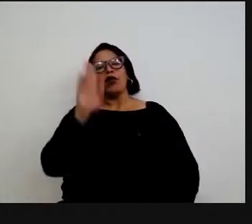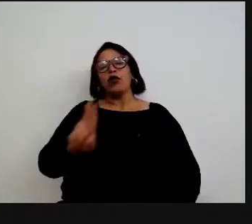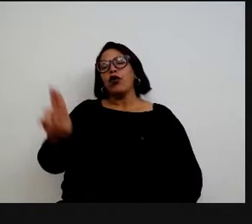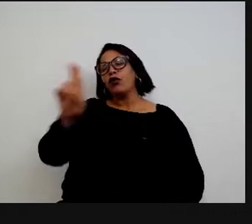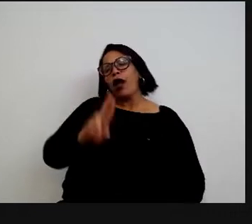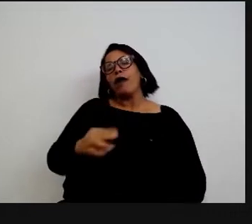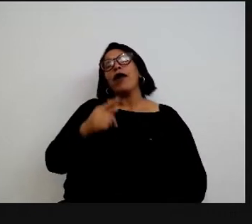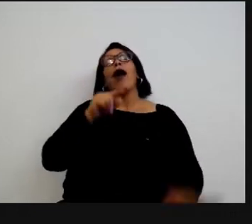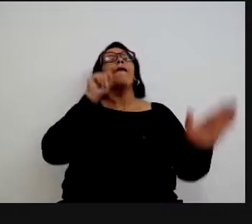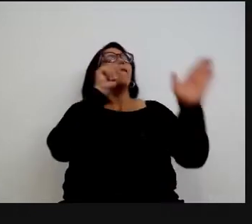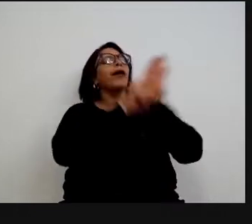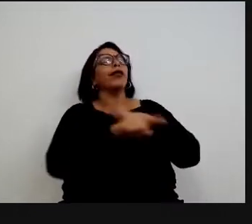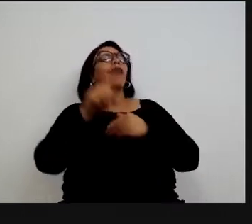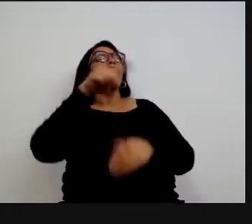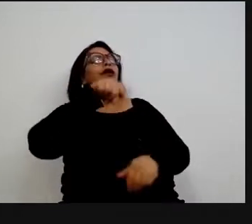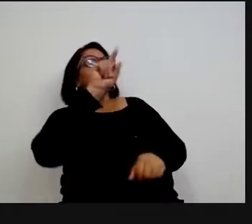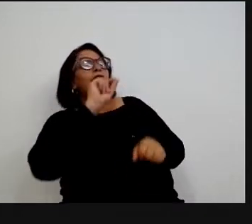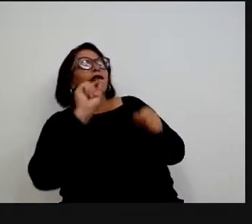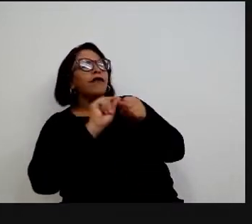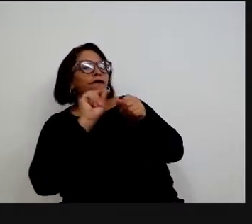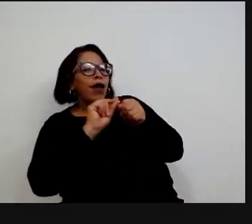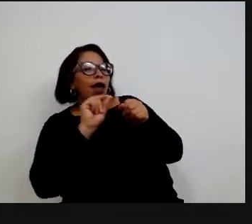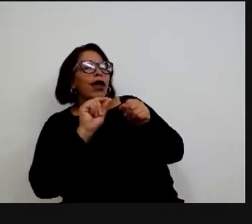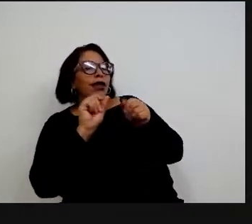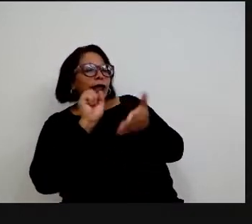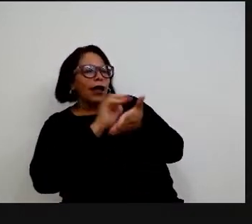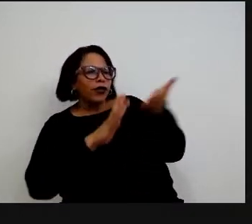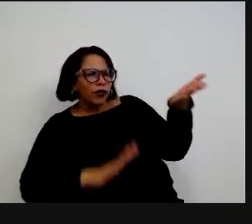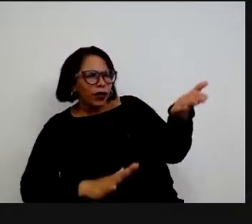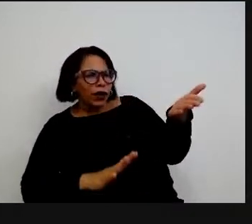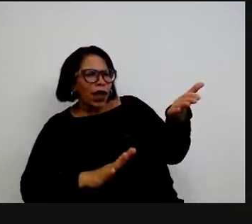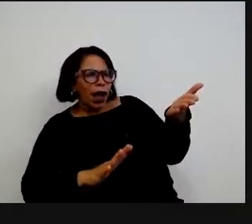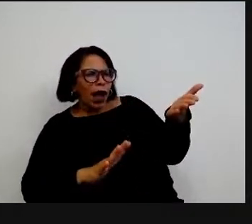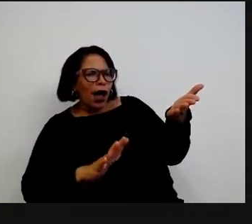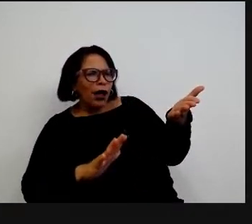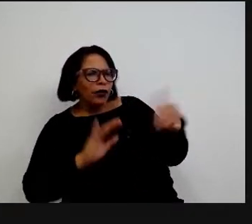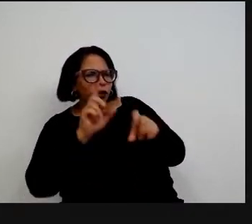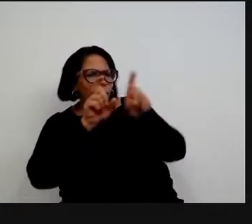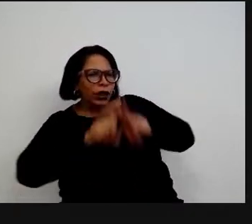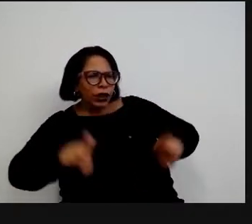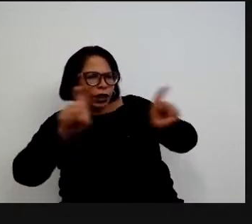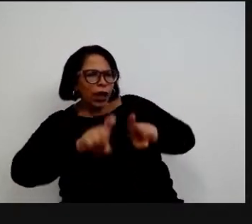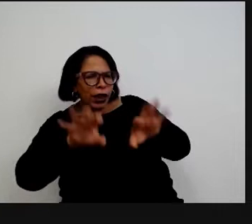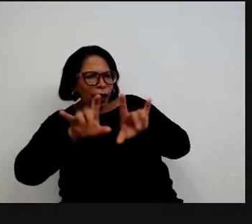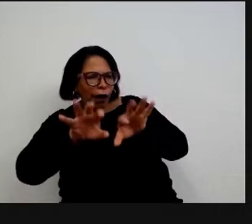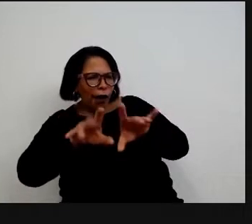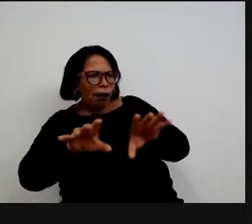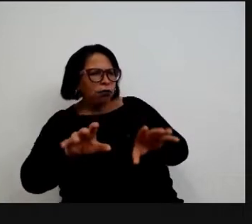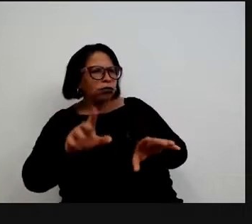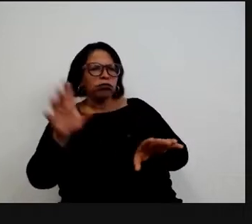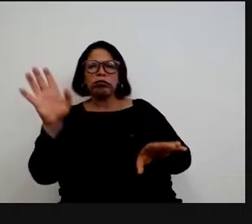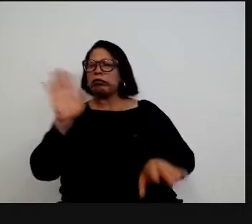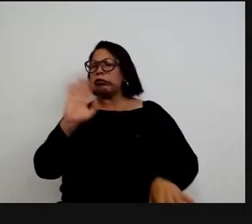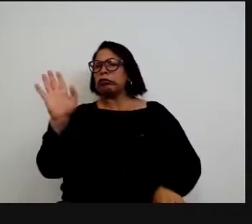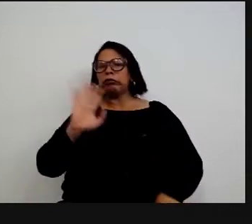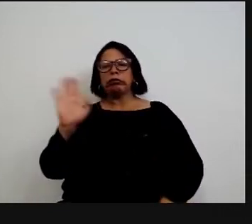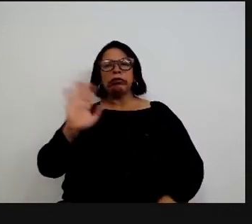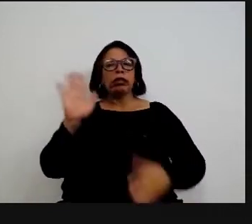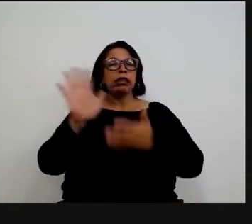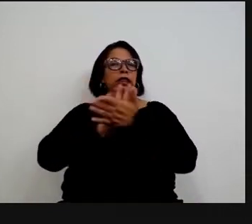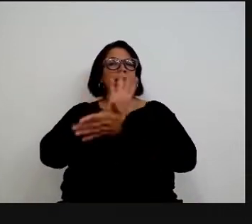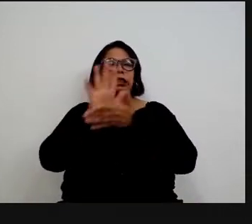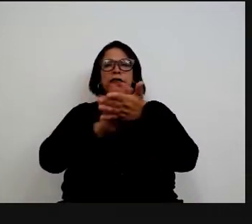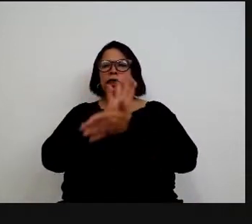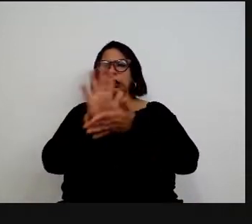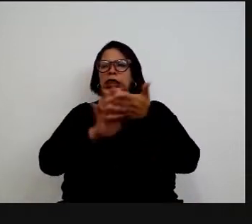Quem fez a atividade para o encontro presencial? Ninguém respondia que tinha feito. Estou falando isso porque quem